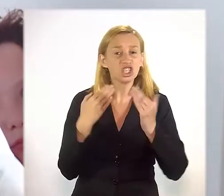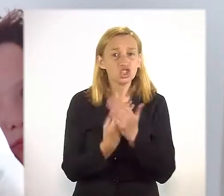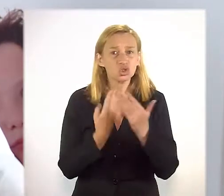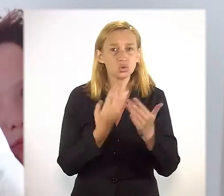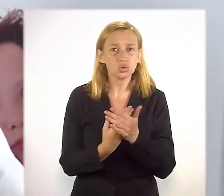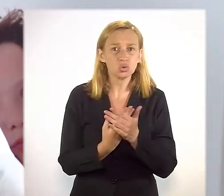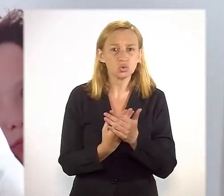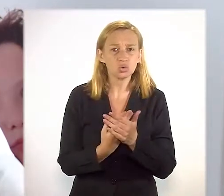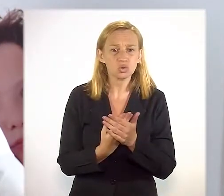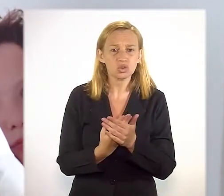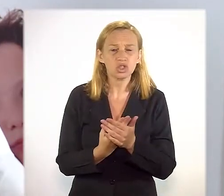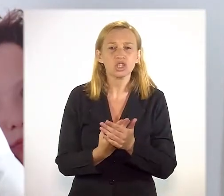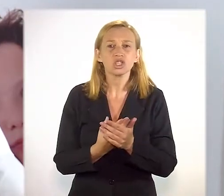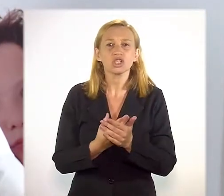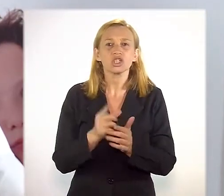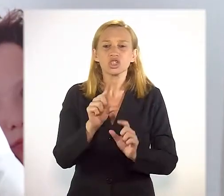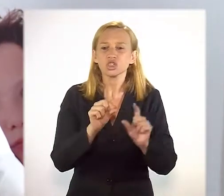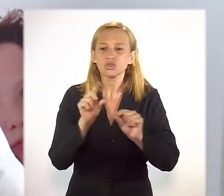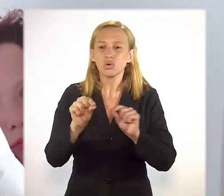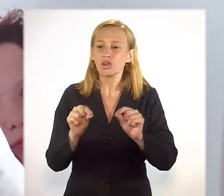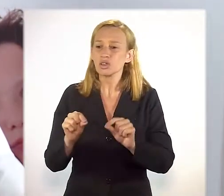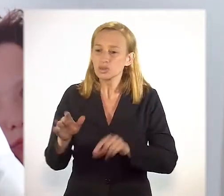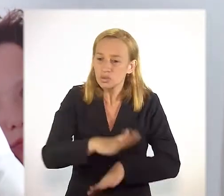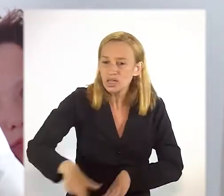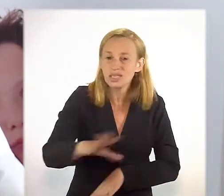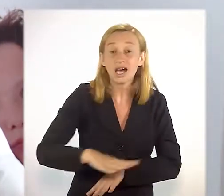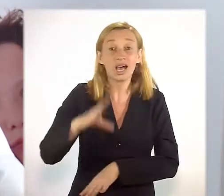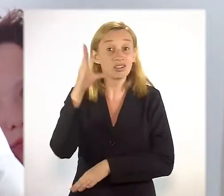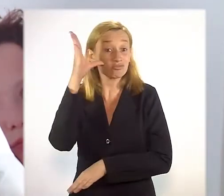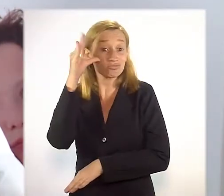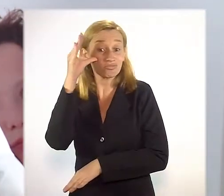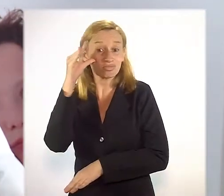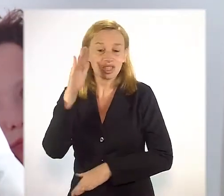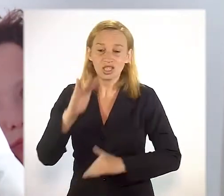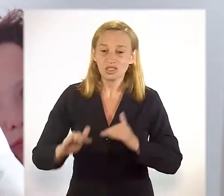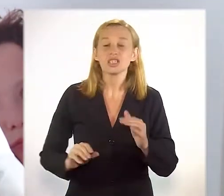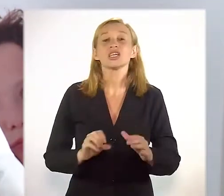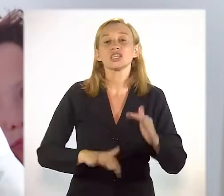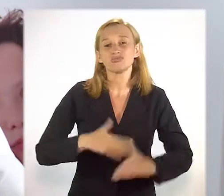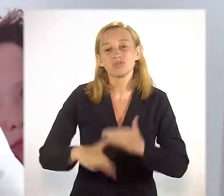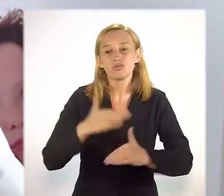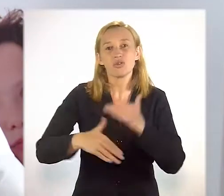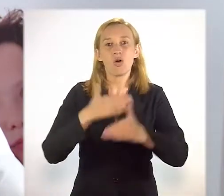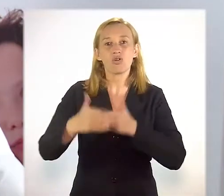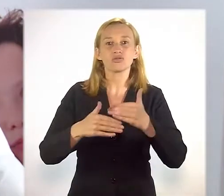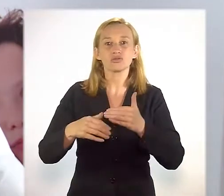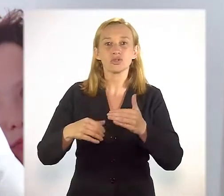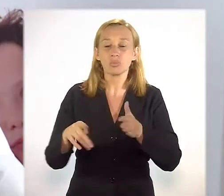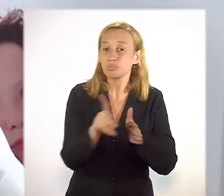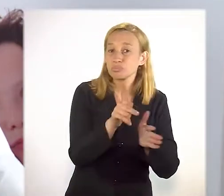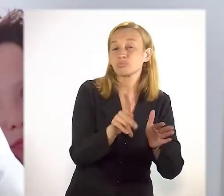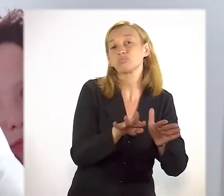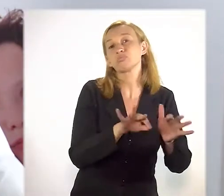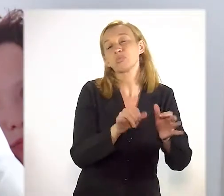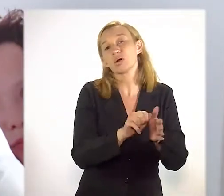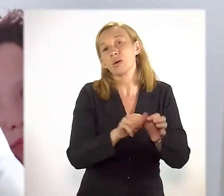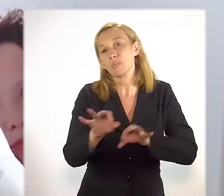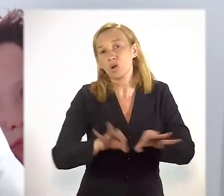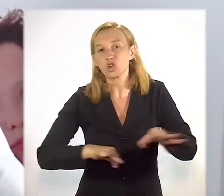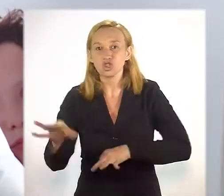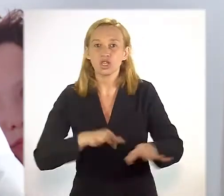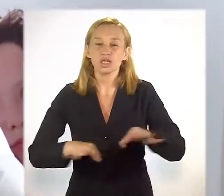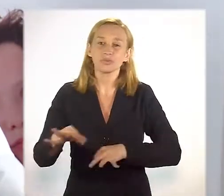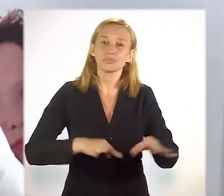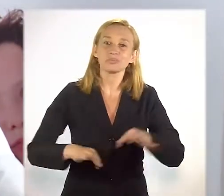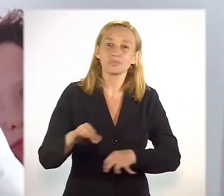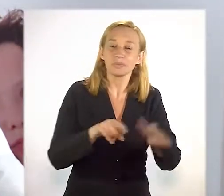adolescentes que lá estudam definem quais são suas áreas de interesse e desenvolvem projetos de pesquisa, tanto em